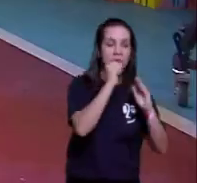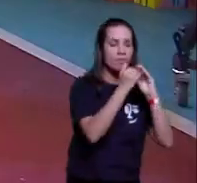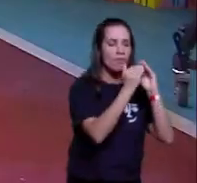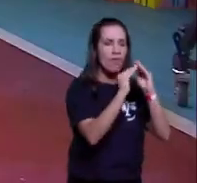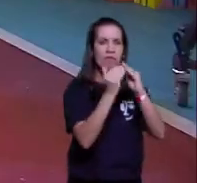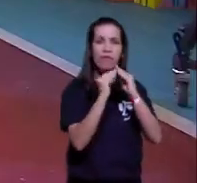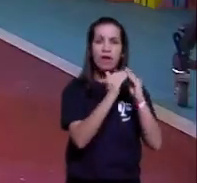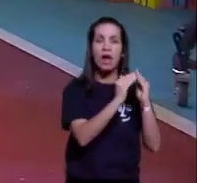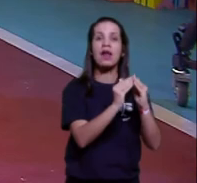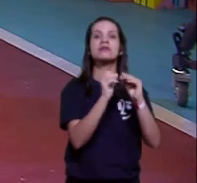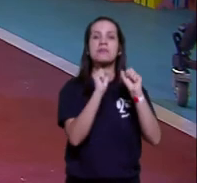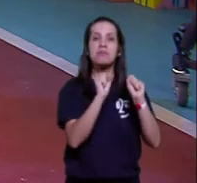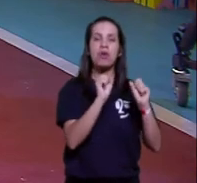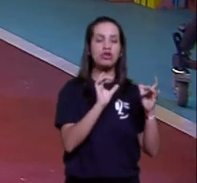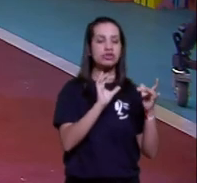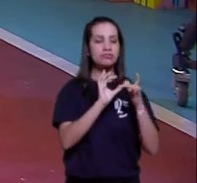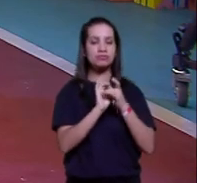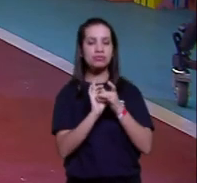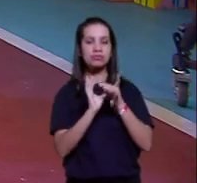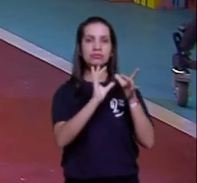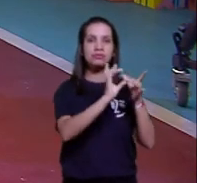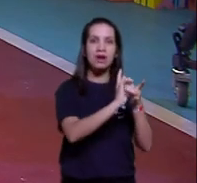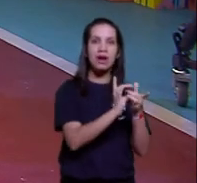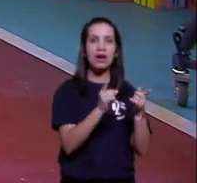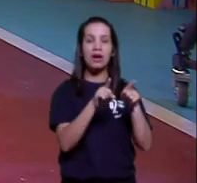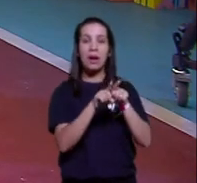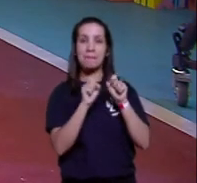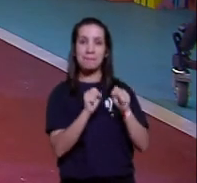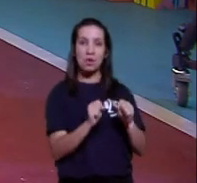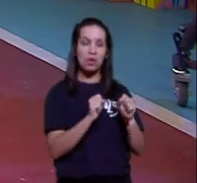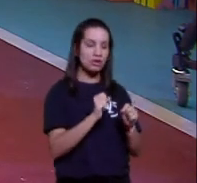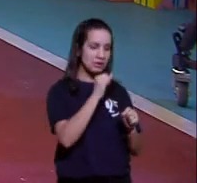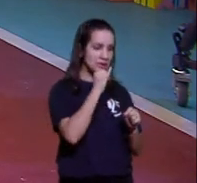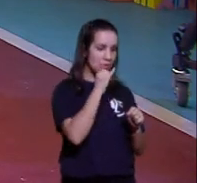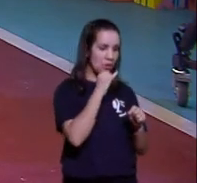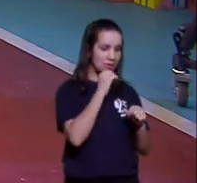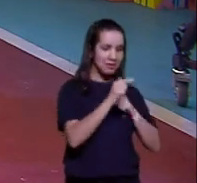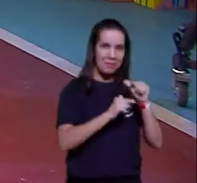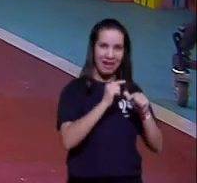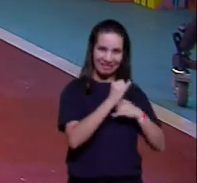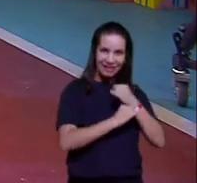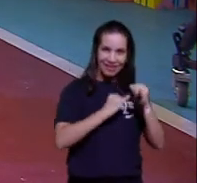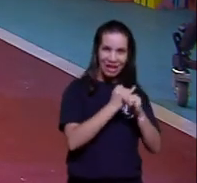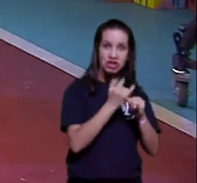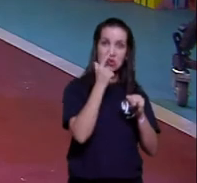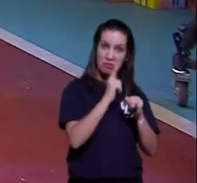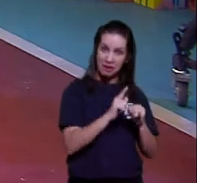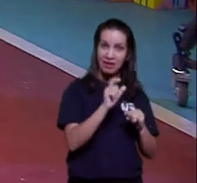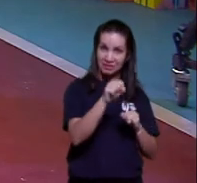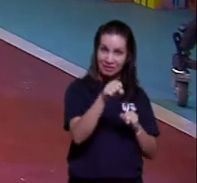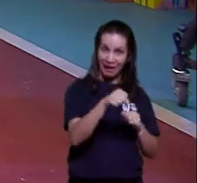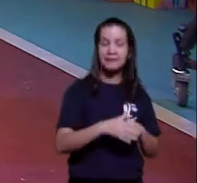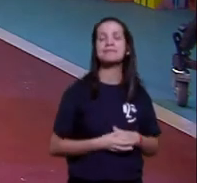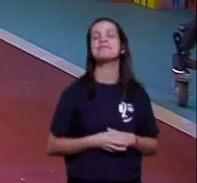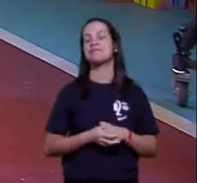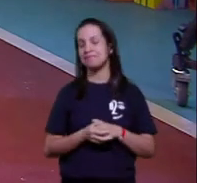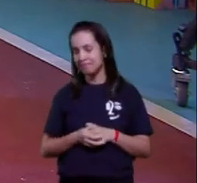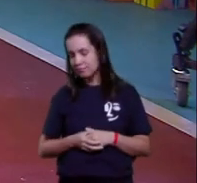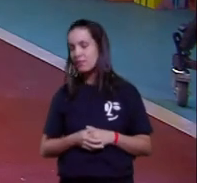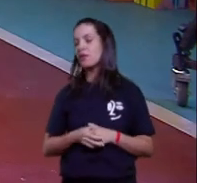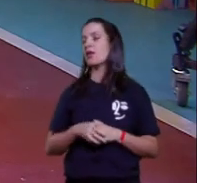poder estar conectadas e aí, quer dizer, acessar o seu trabalho, acessar o nosso trabalho e tudo mais, né? Não, e acessar